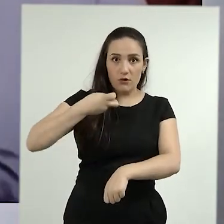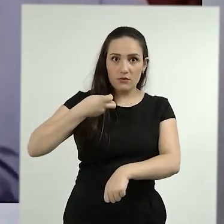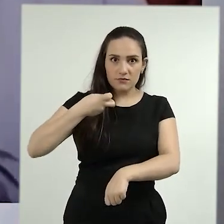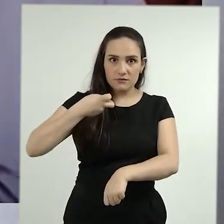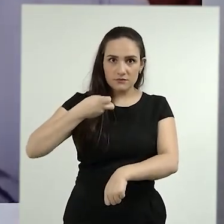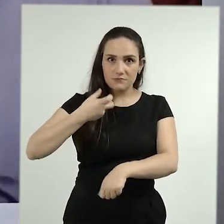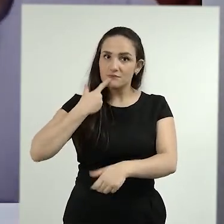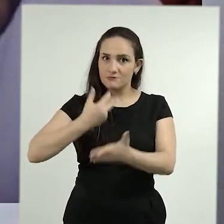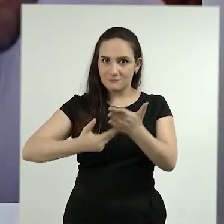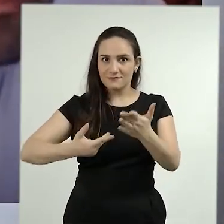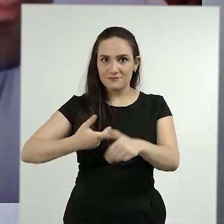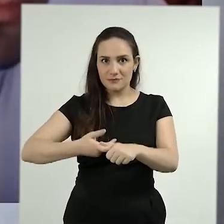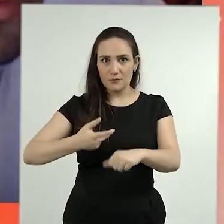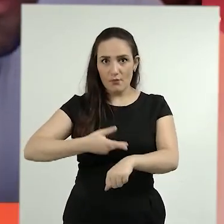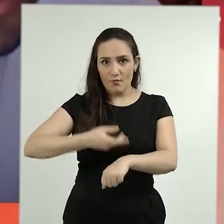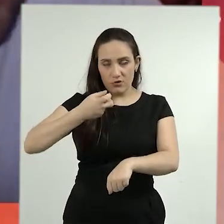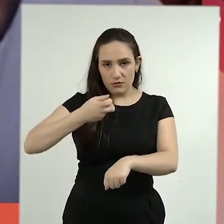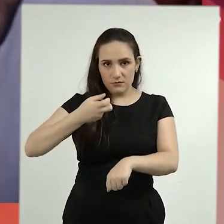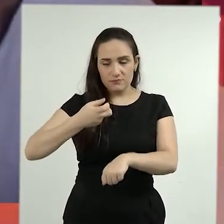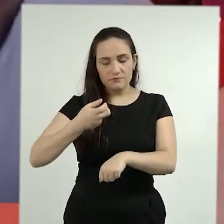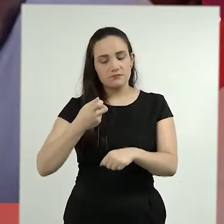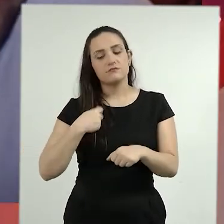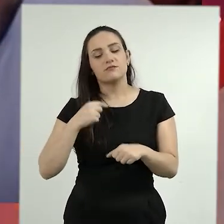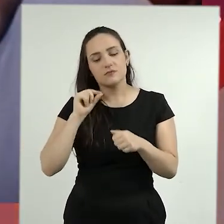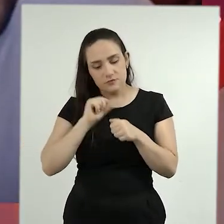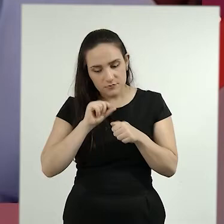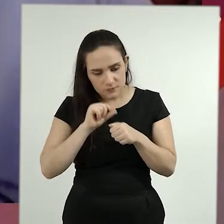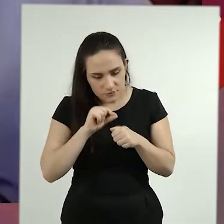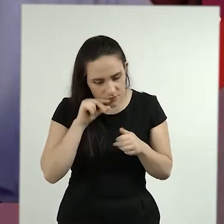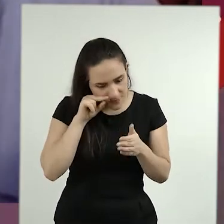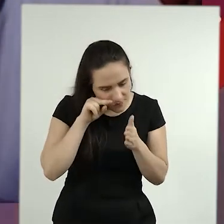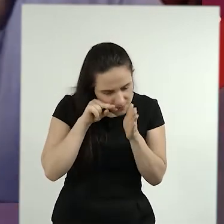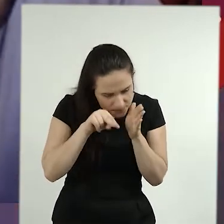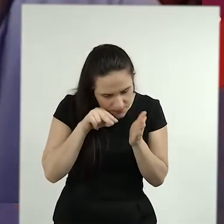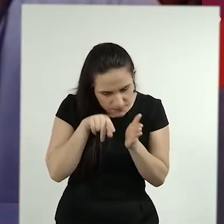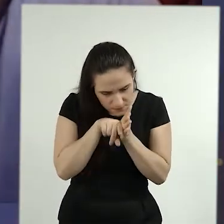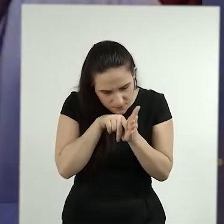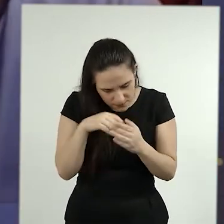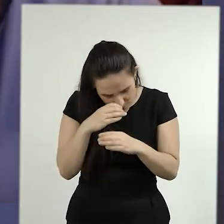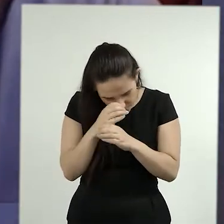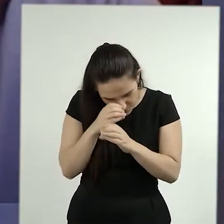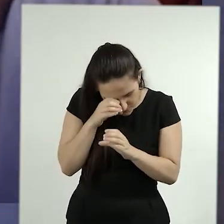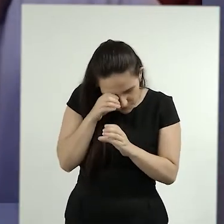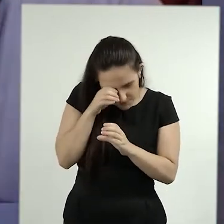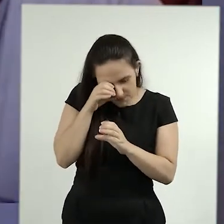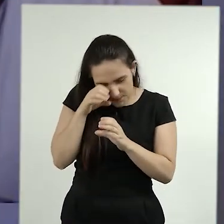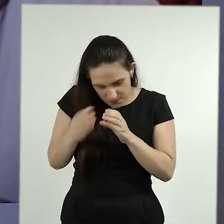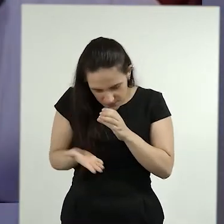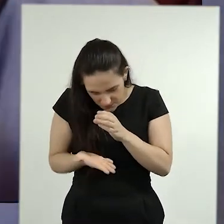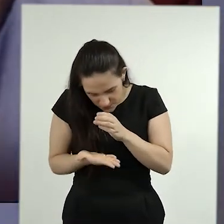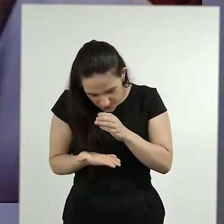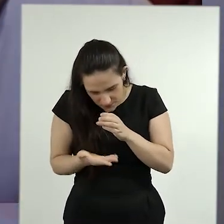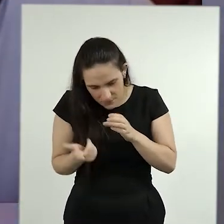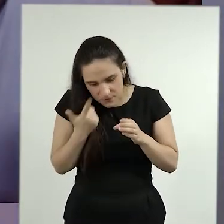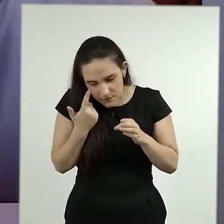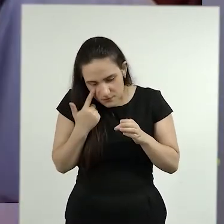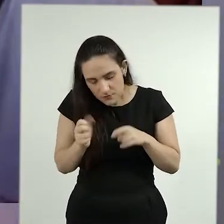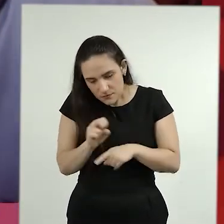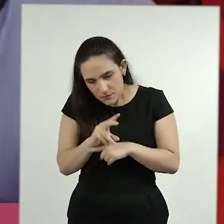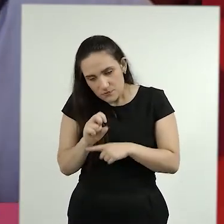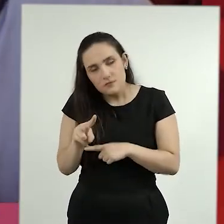biológico, igual a gente faz quando vai colher um exame de sangue, né? A gente colhe ali uma amostra daquele indivíduo, que é o exame de